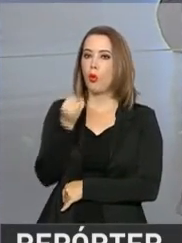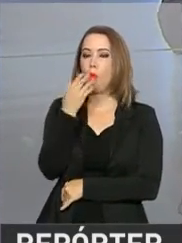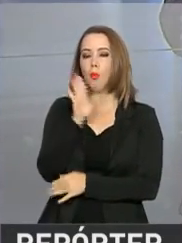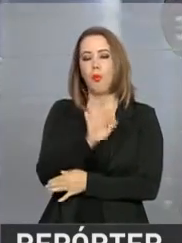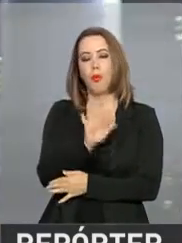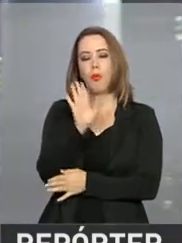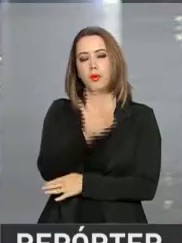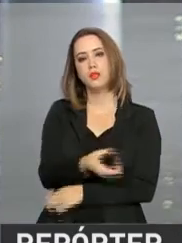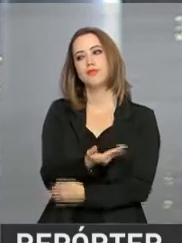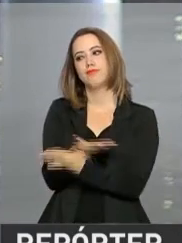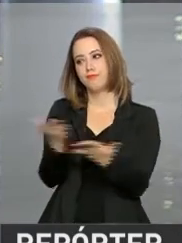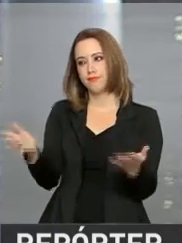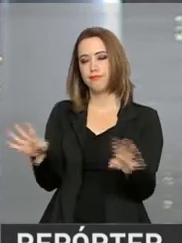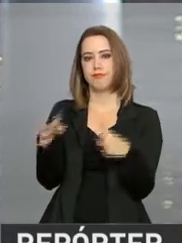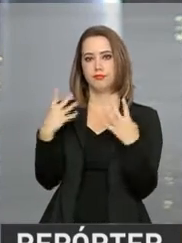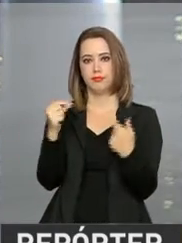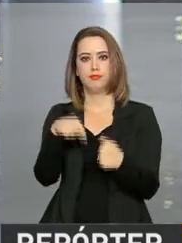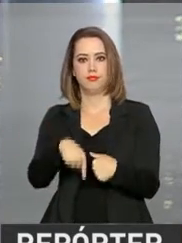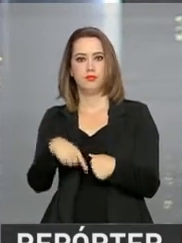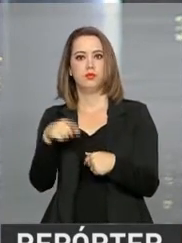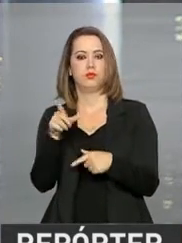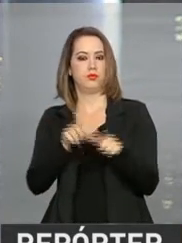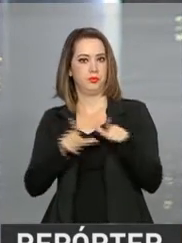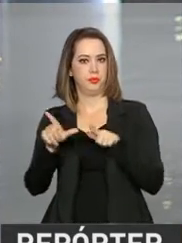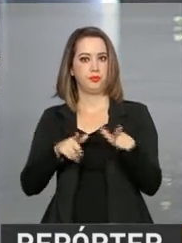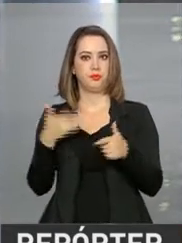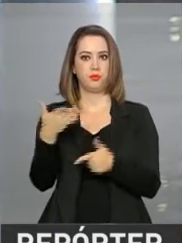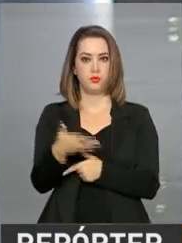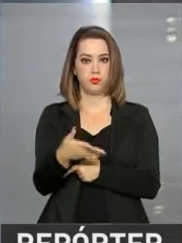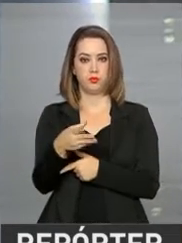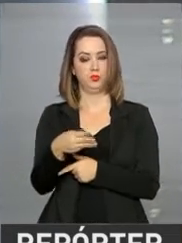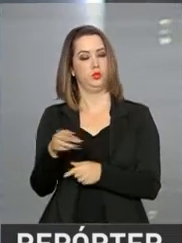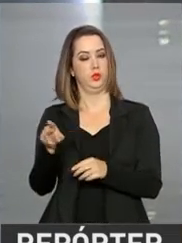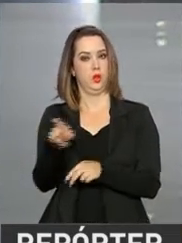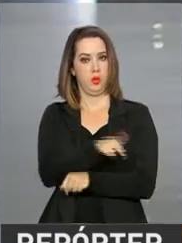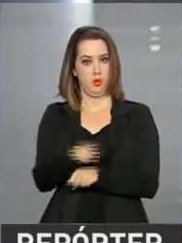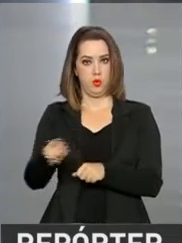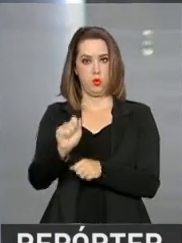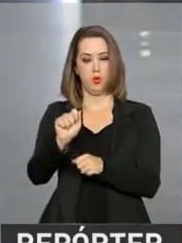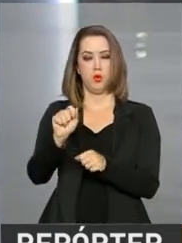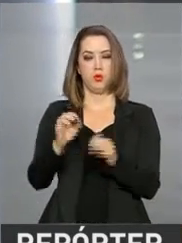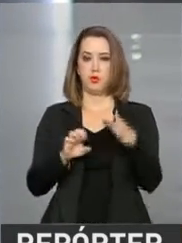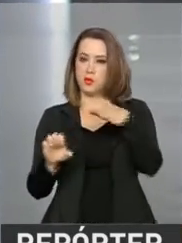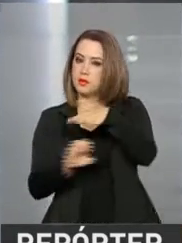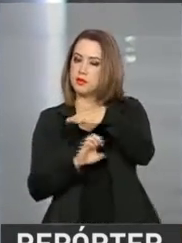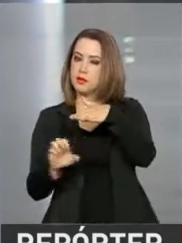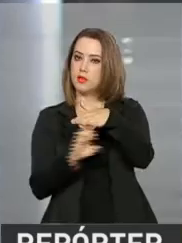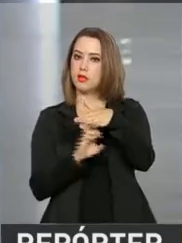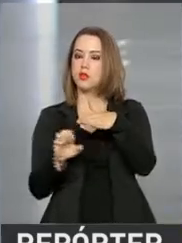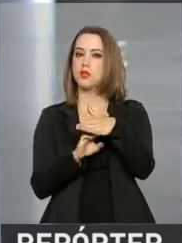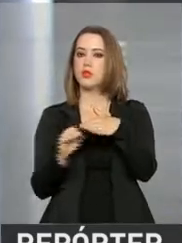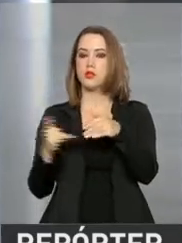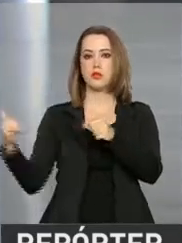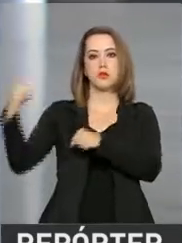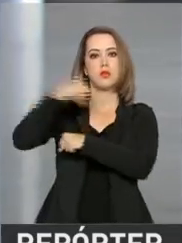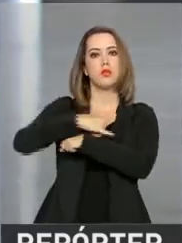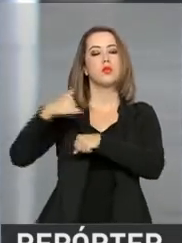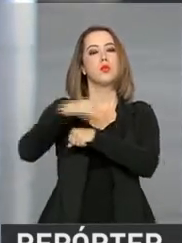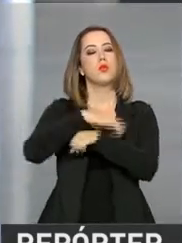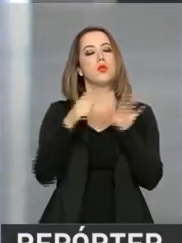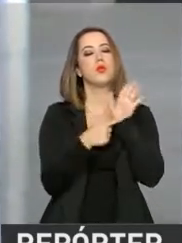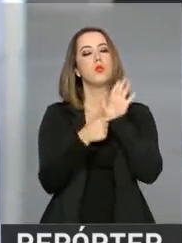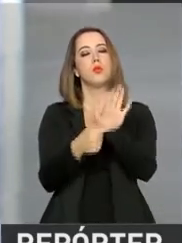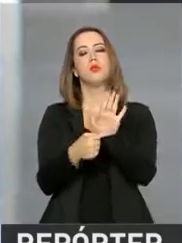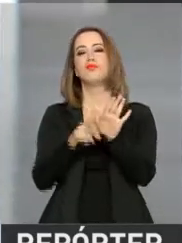tarde boa tarde a todos que nos assistem na tv nbr os presidentes das empresas aéreas apresentaram uma série